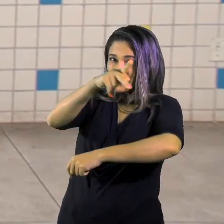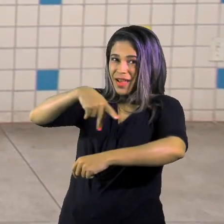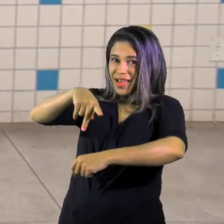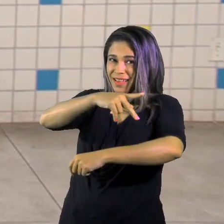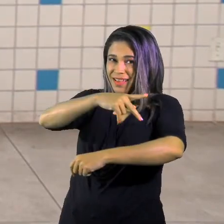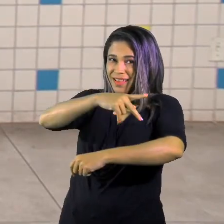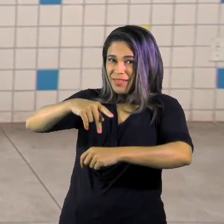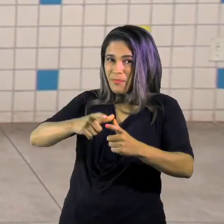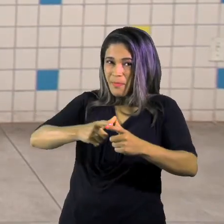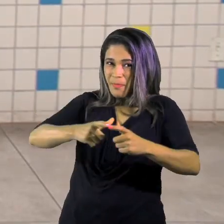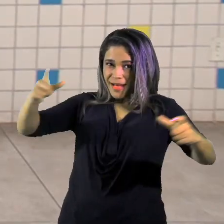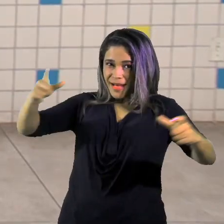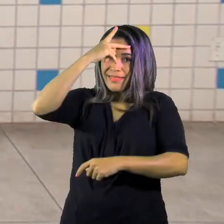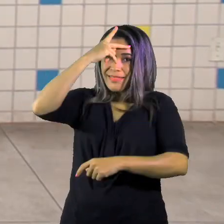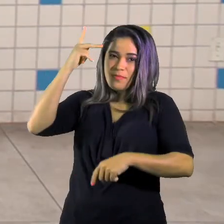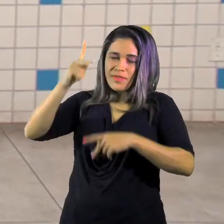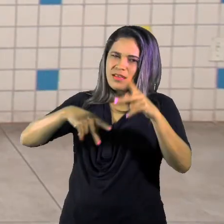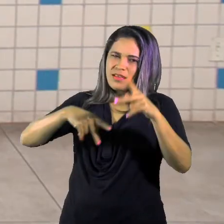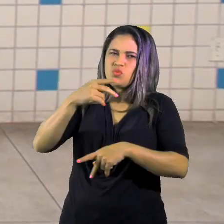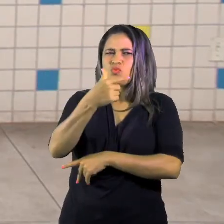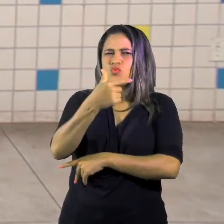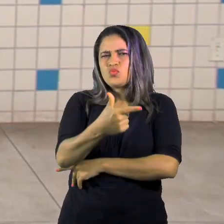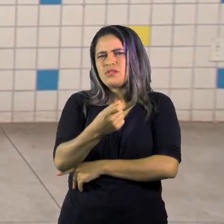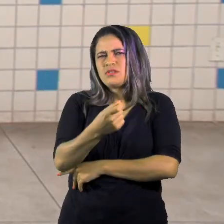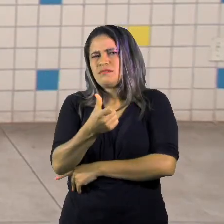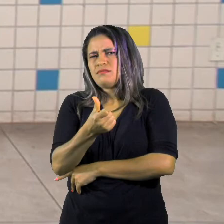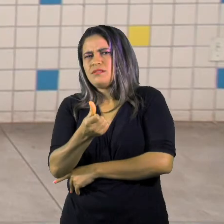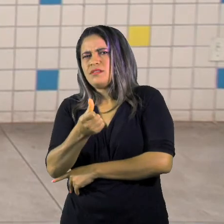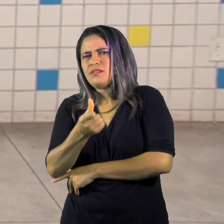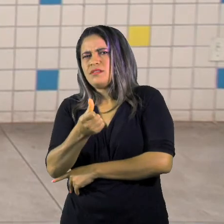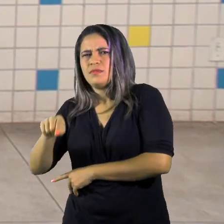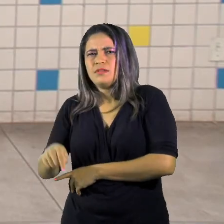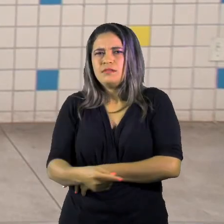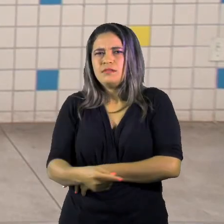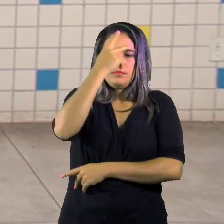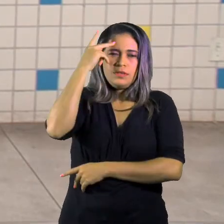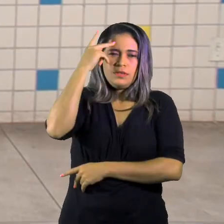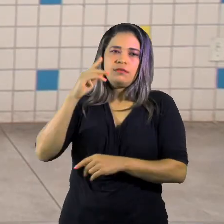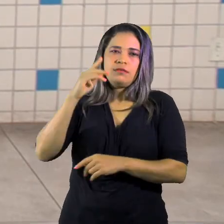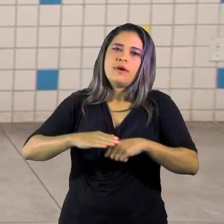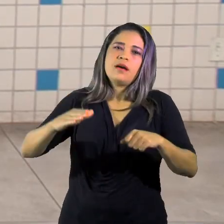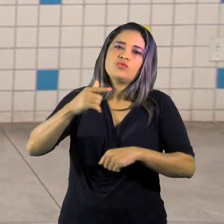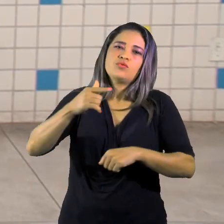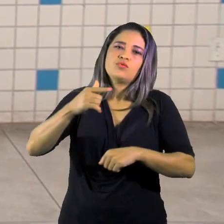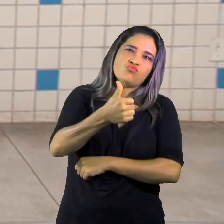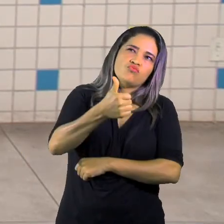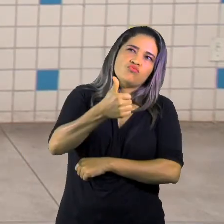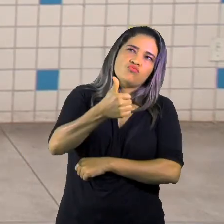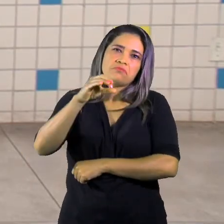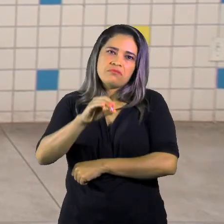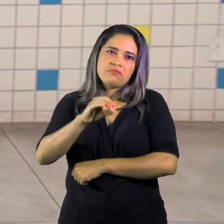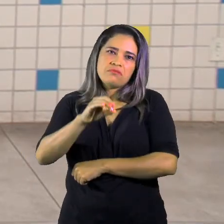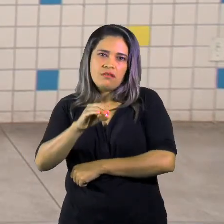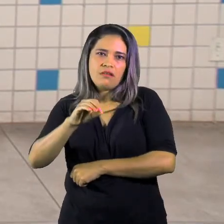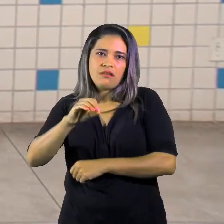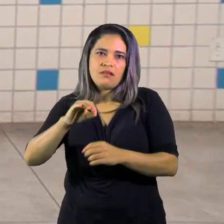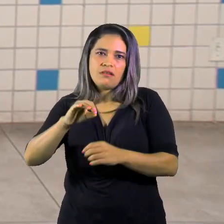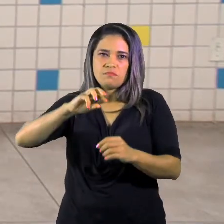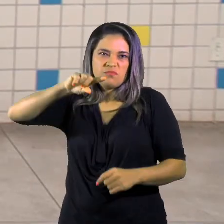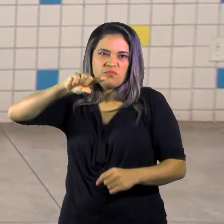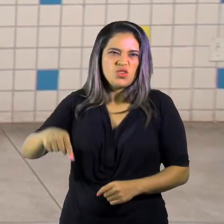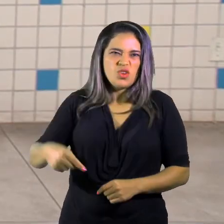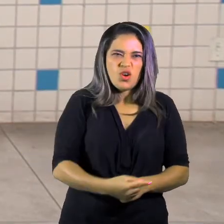206 milhões de pessoas. E temos mais de 210 milhões de linhas telefônicas de